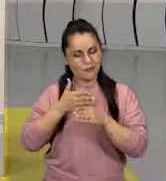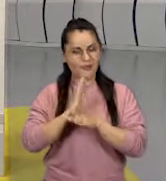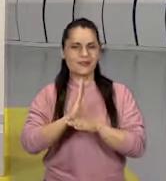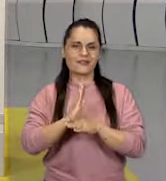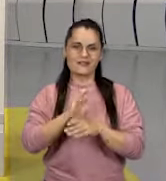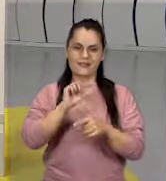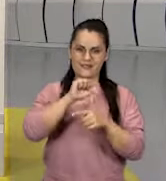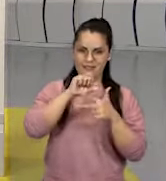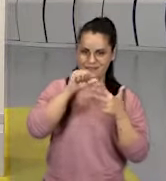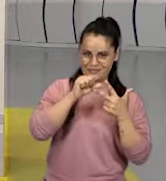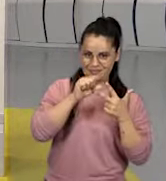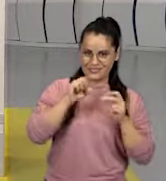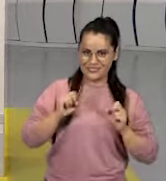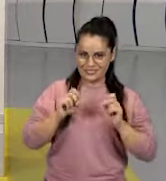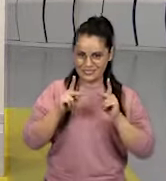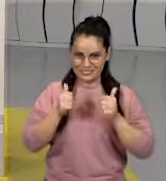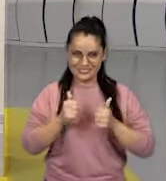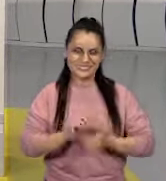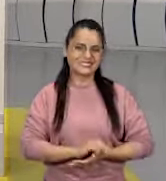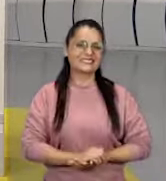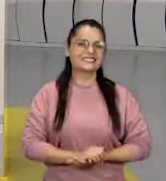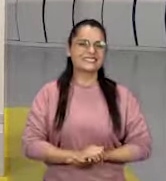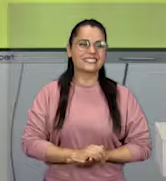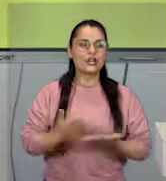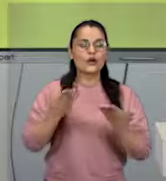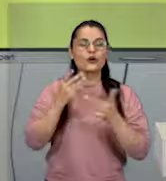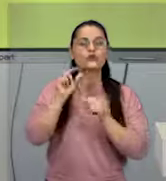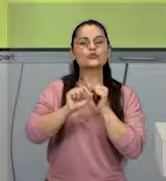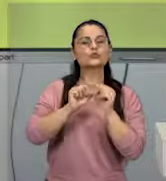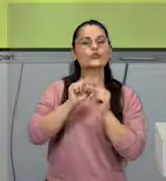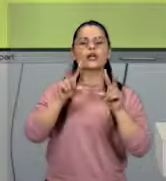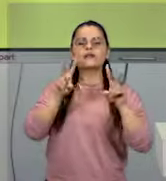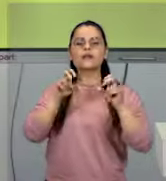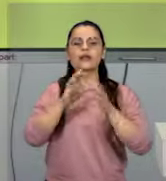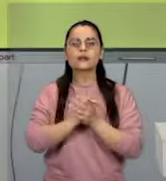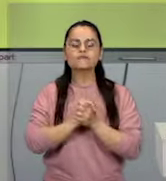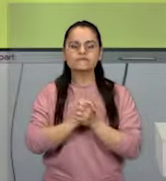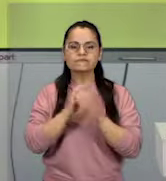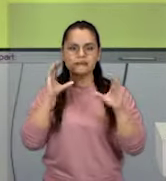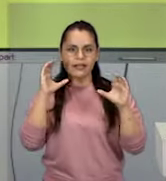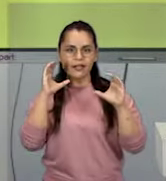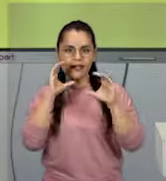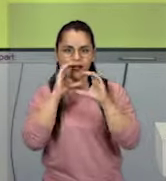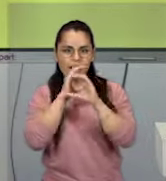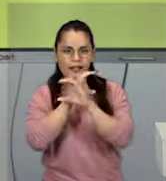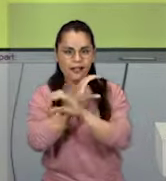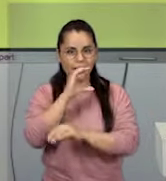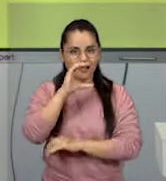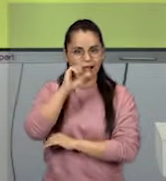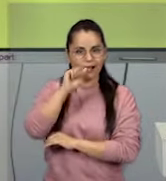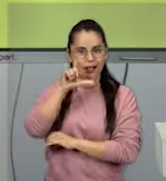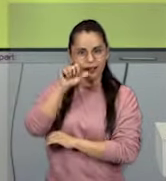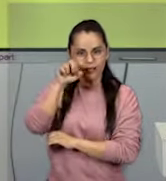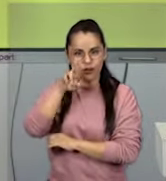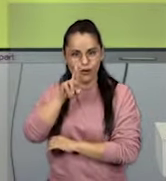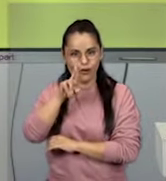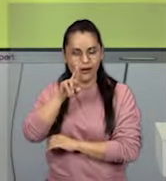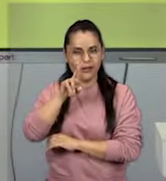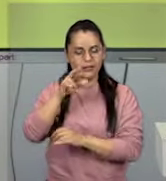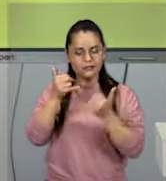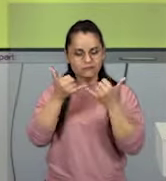na prova do Enem nós vamos falar hoje sobre calor e energia é uma